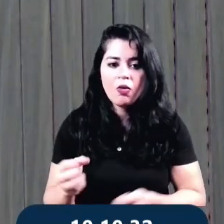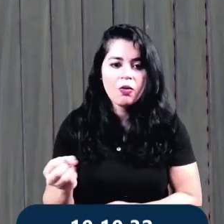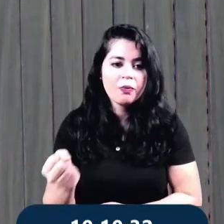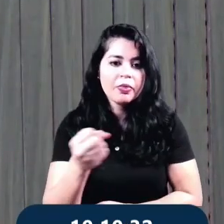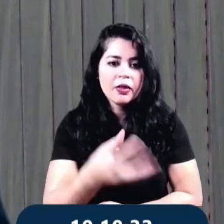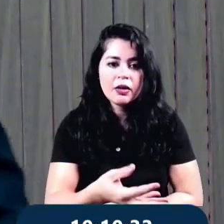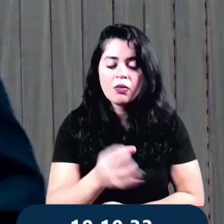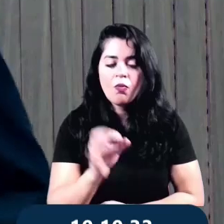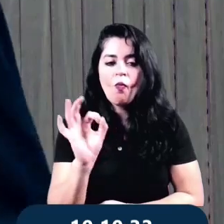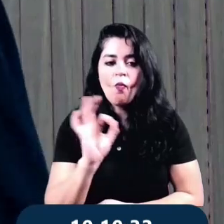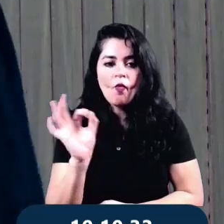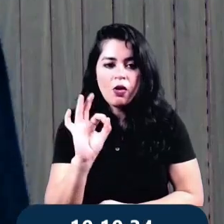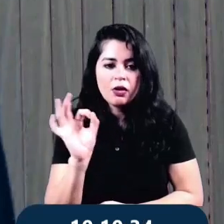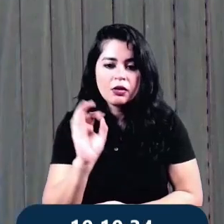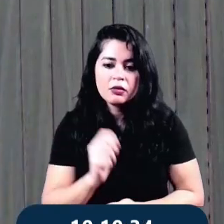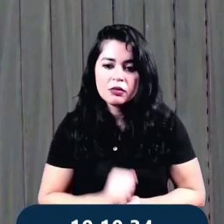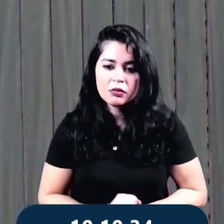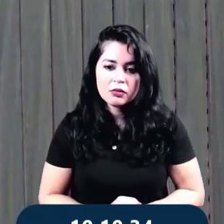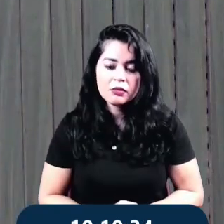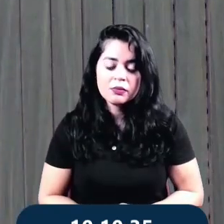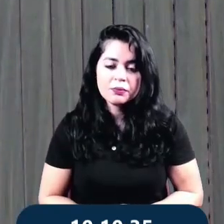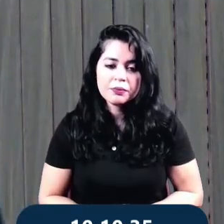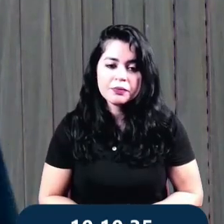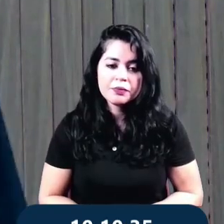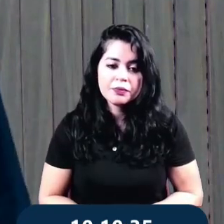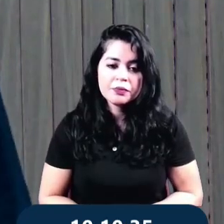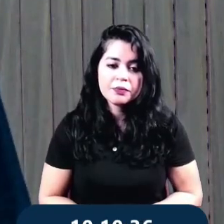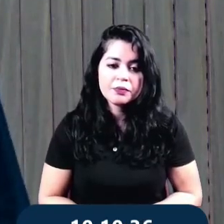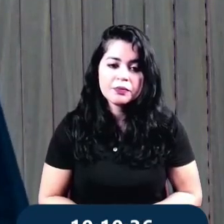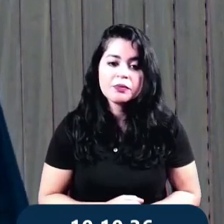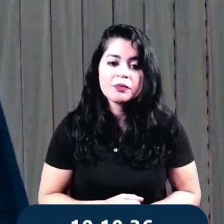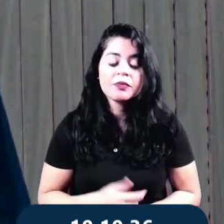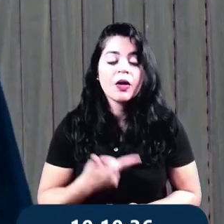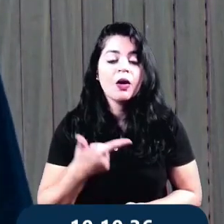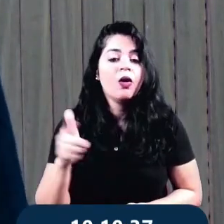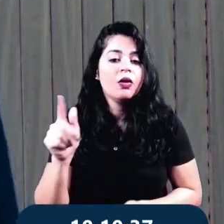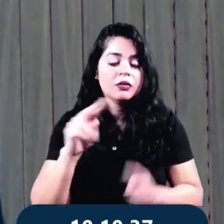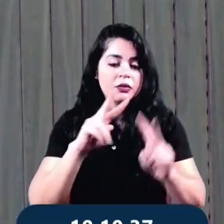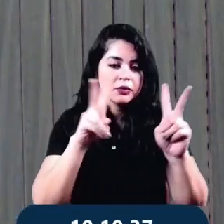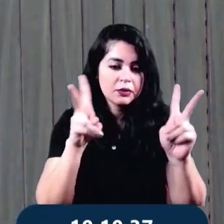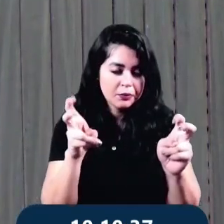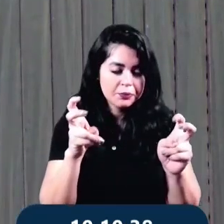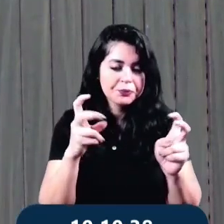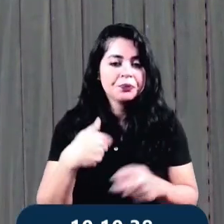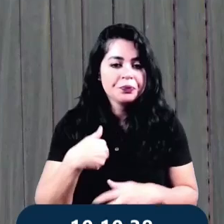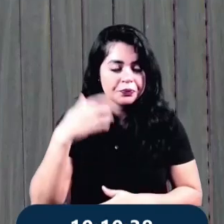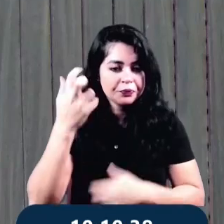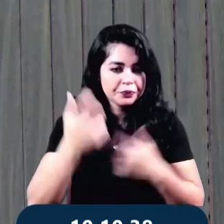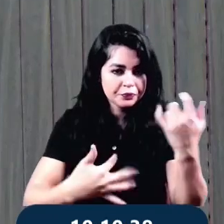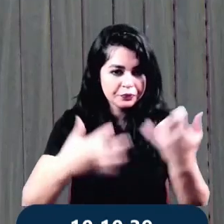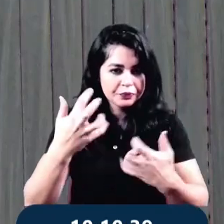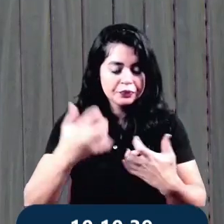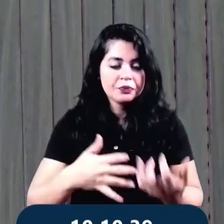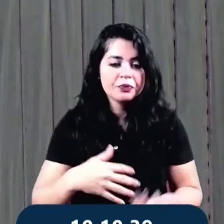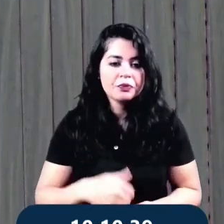E outros assuntos que me traz, eu quero falar sobre o prédio da